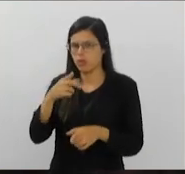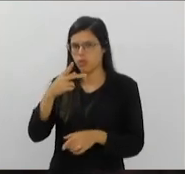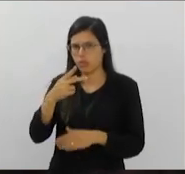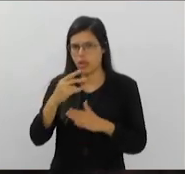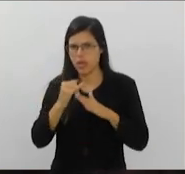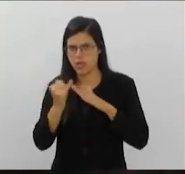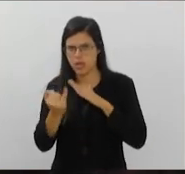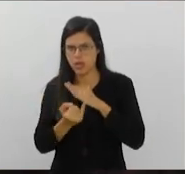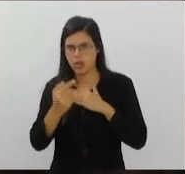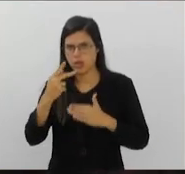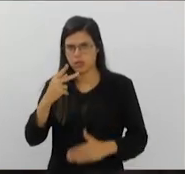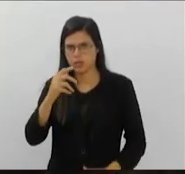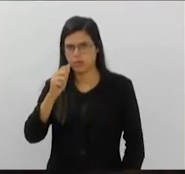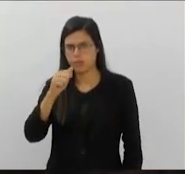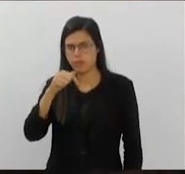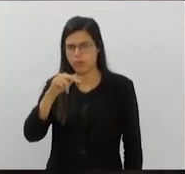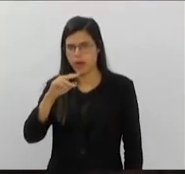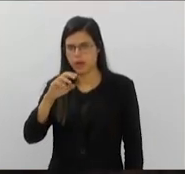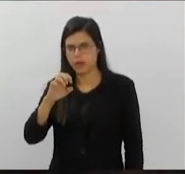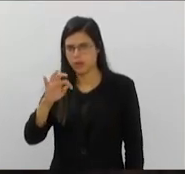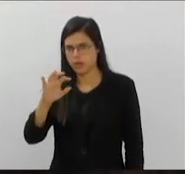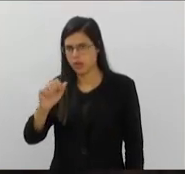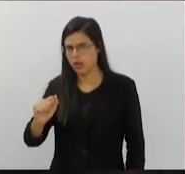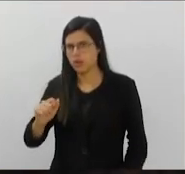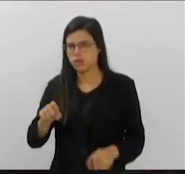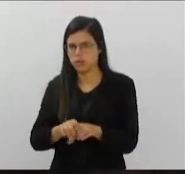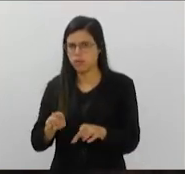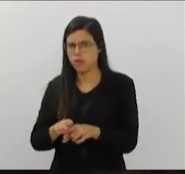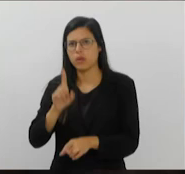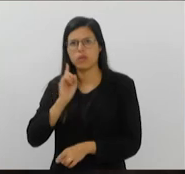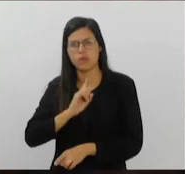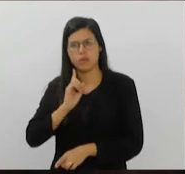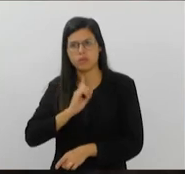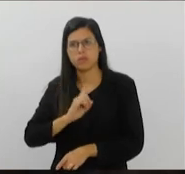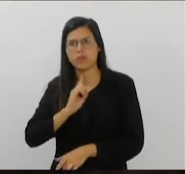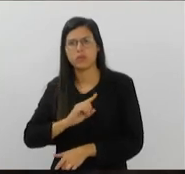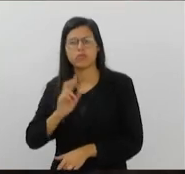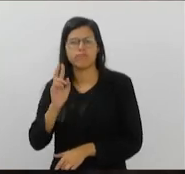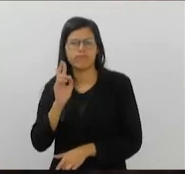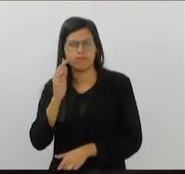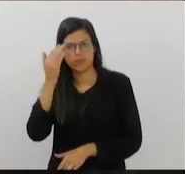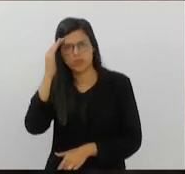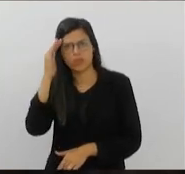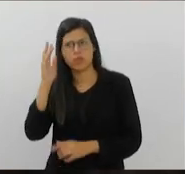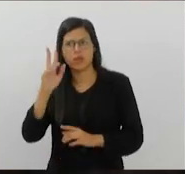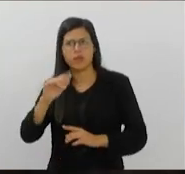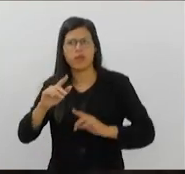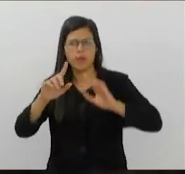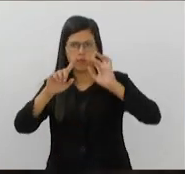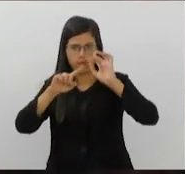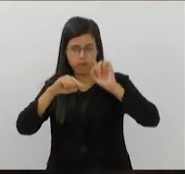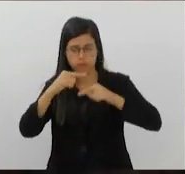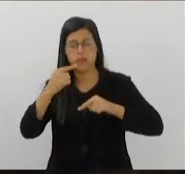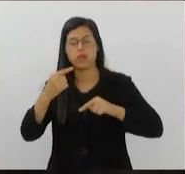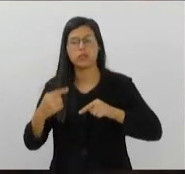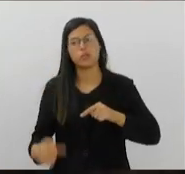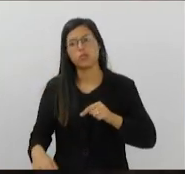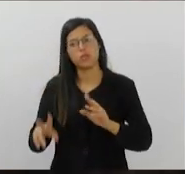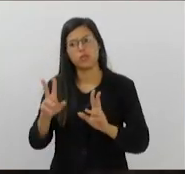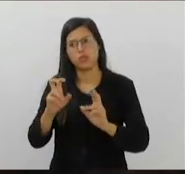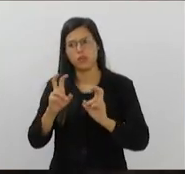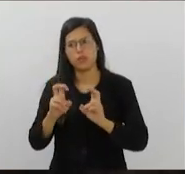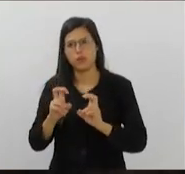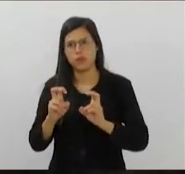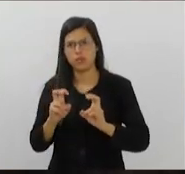Enfim, então, isso é algo que a gente, num curto prazo, a gente entende que vai ter um avanço bem grande em relação a essa temática, por